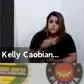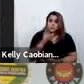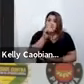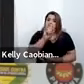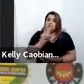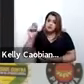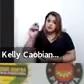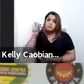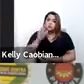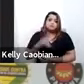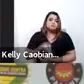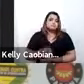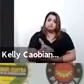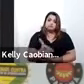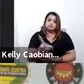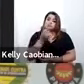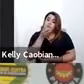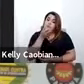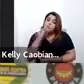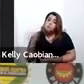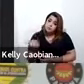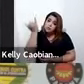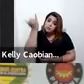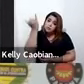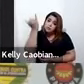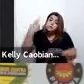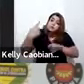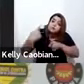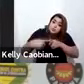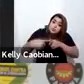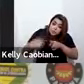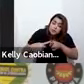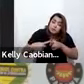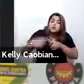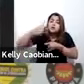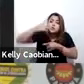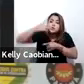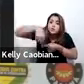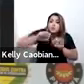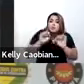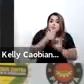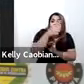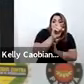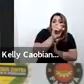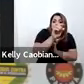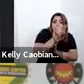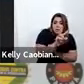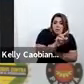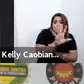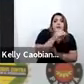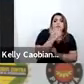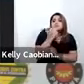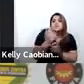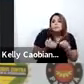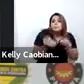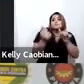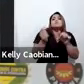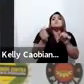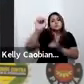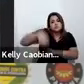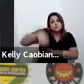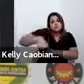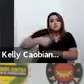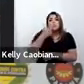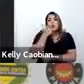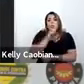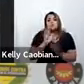né? Porque podíamos ter conquistado o PDV e daí não teria mais abono, mas não, é o PDV e abono. Então, nós